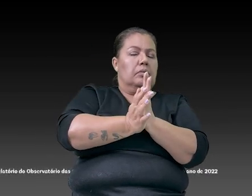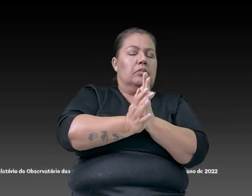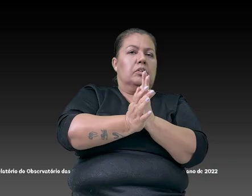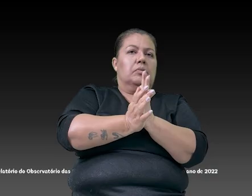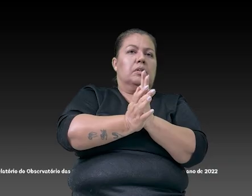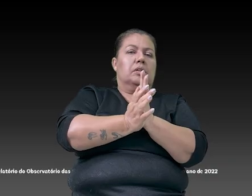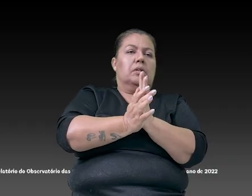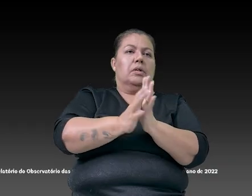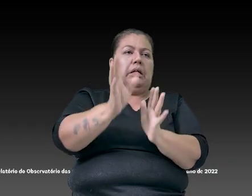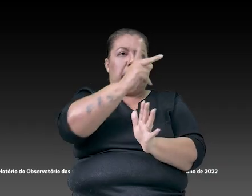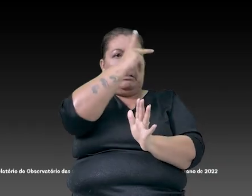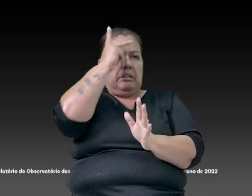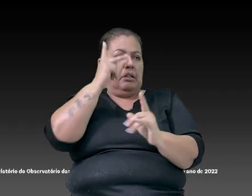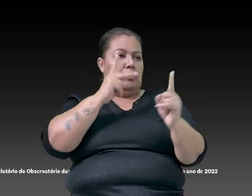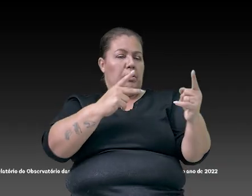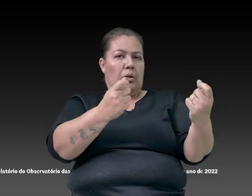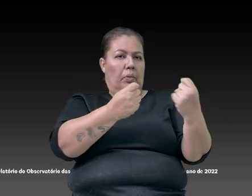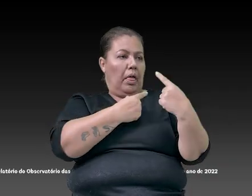os agressores,